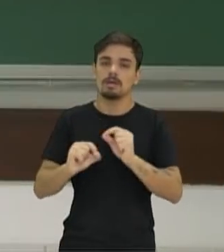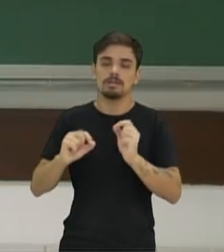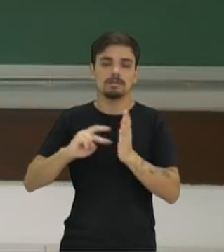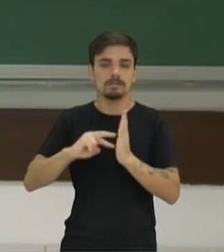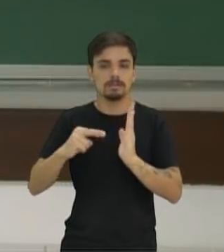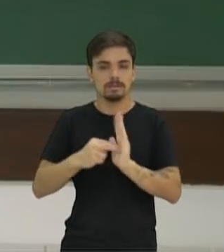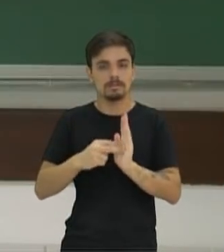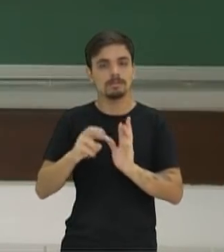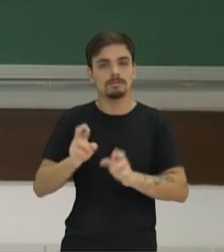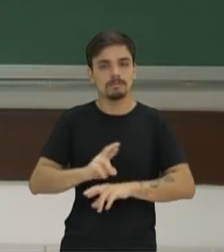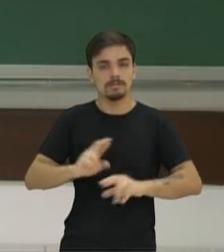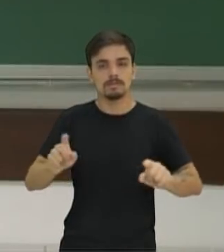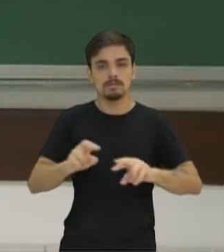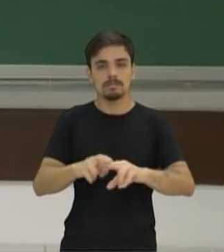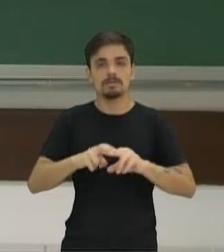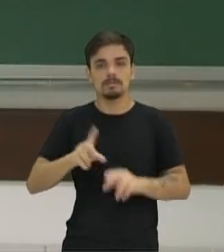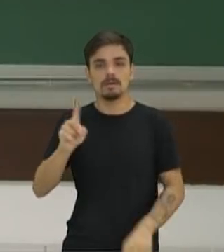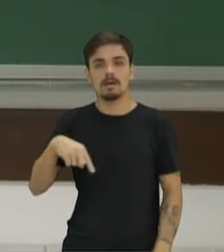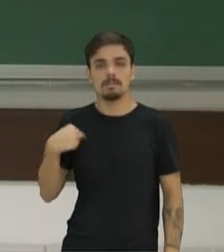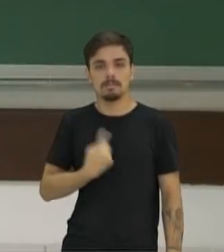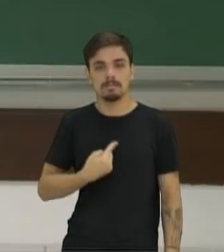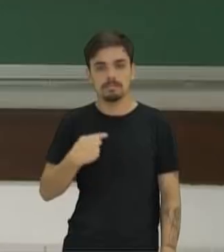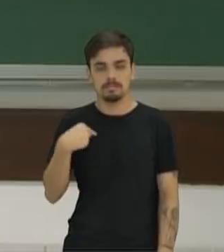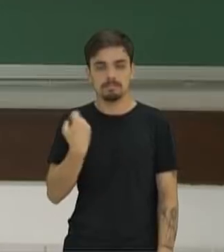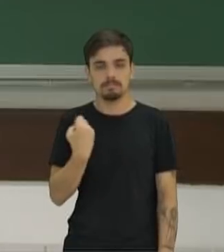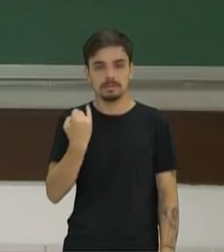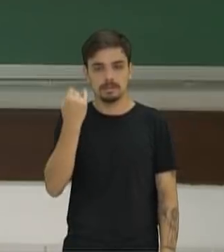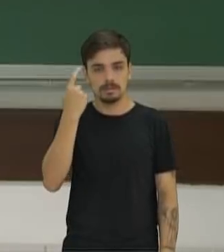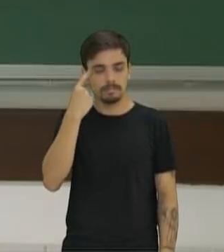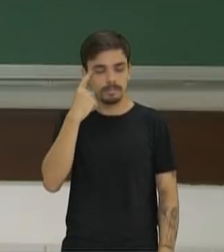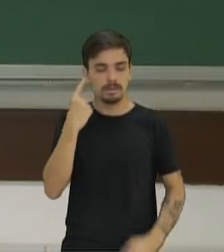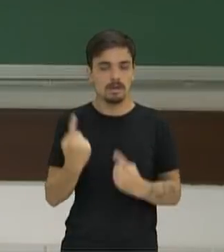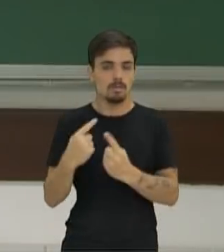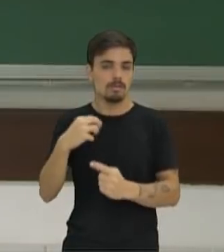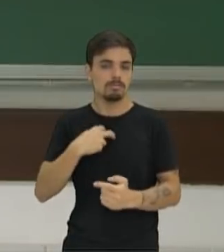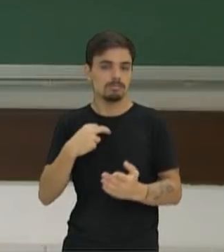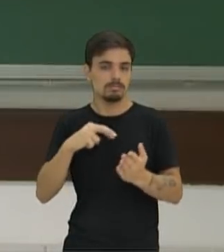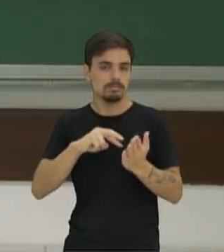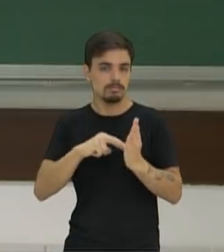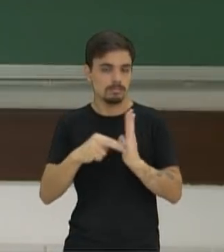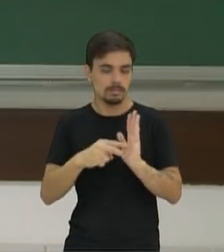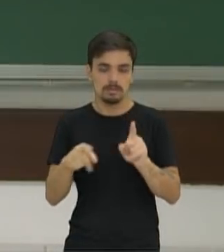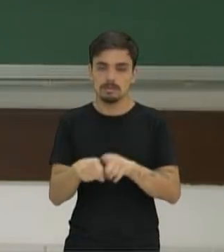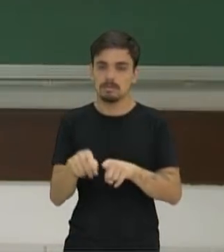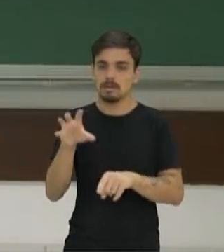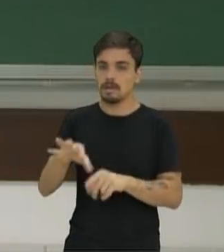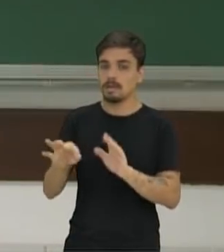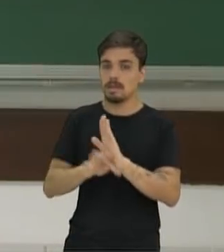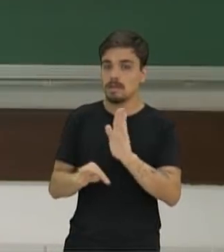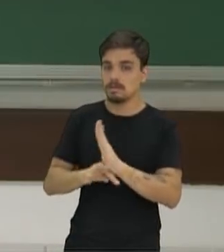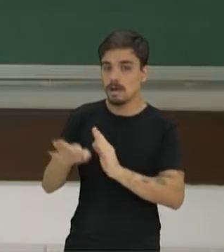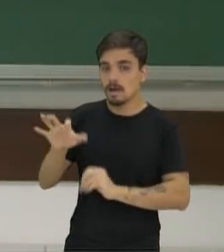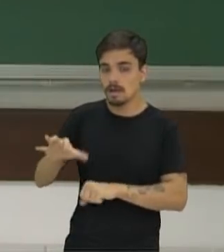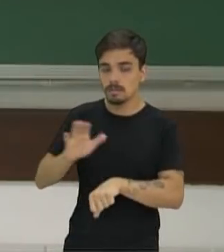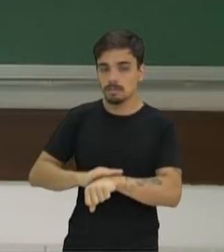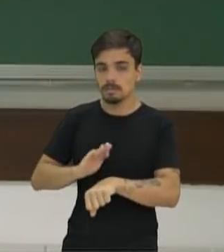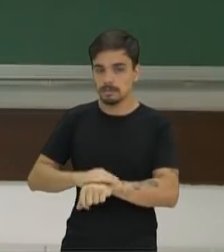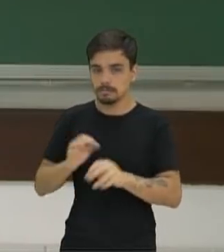diferentes. Por isso que é importante a gente pensar ali qual é o sentido daquela palavra naquele texto, naquele momento,